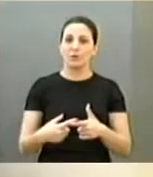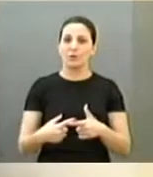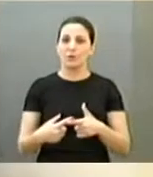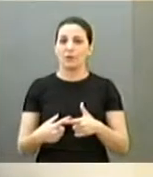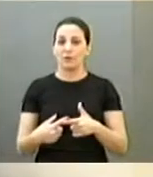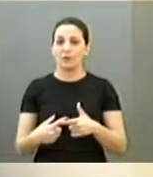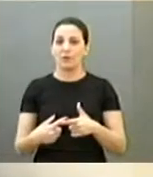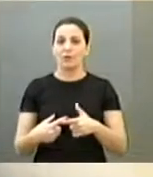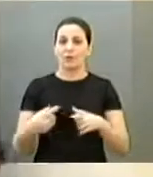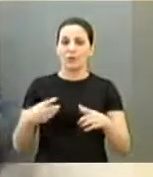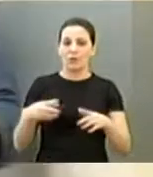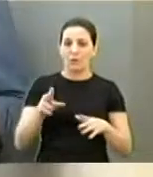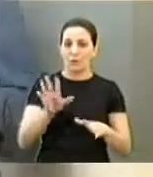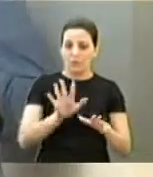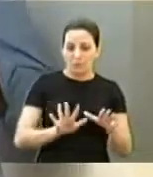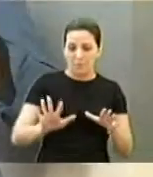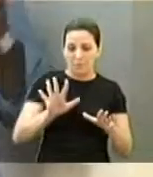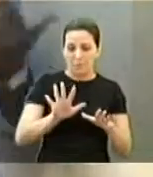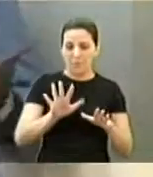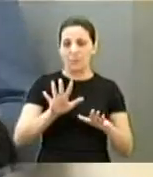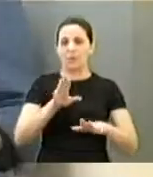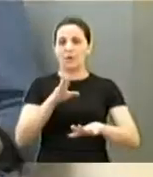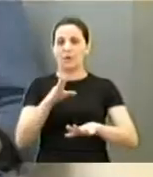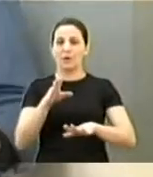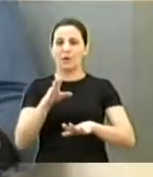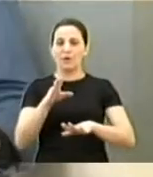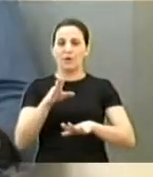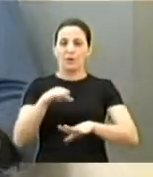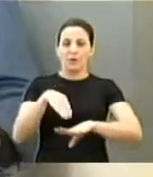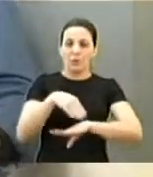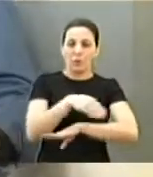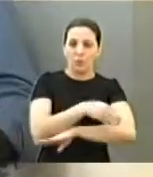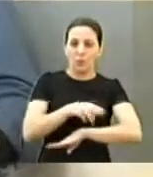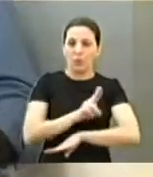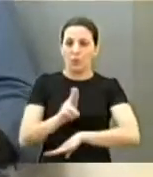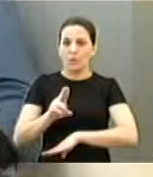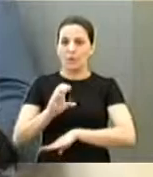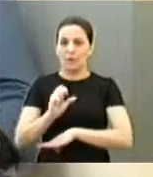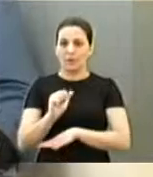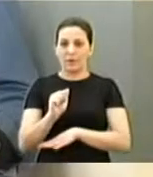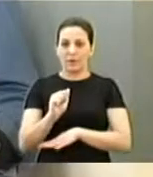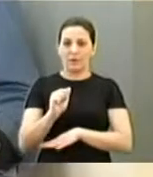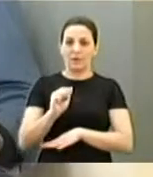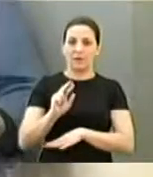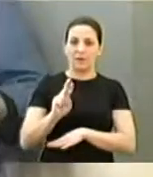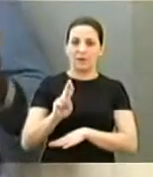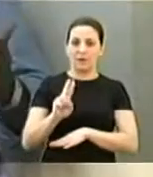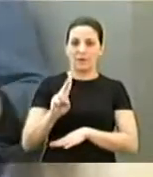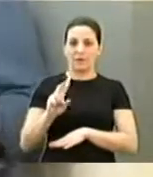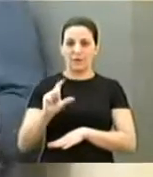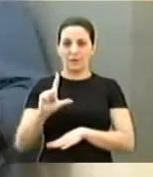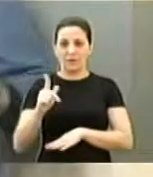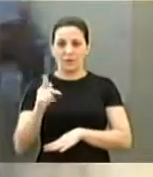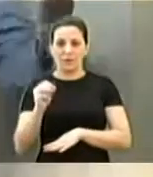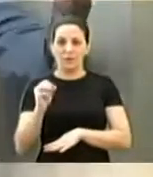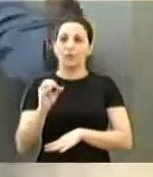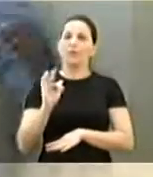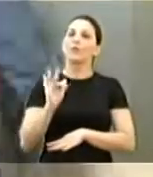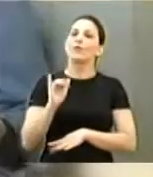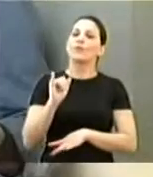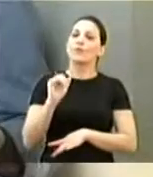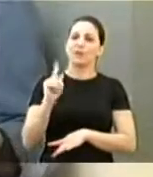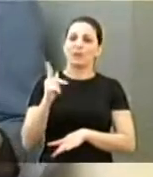Filho. E o atendente de lá não é obrigado a conhecer, e certamente não conhece,